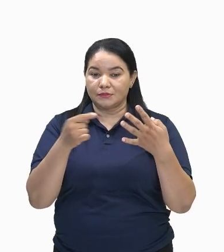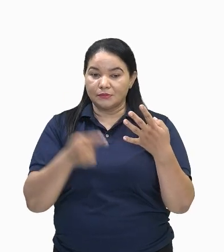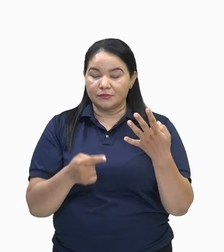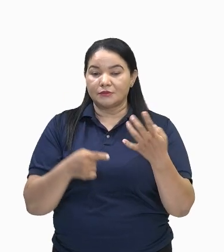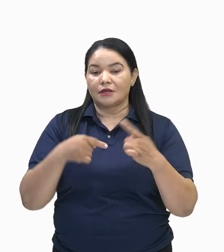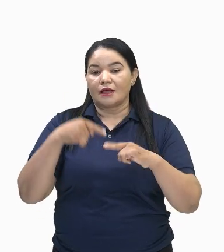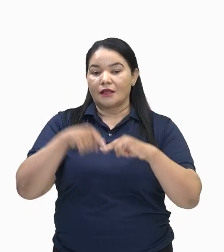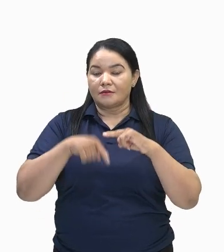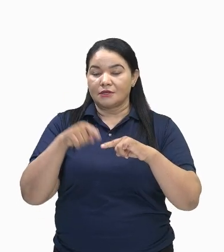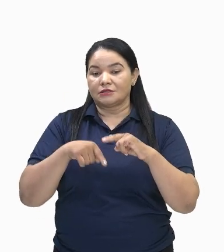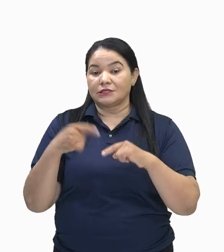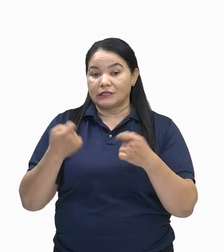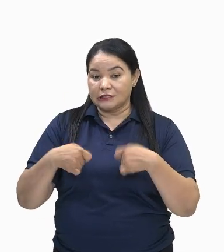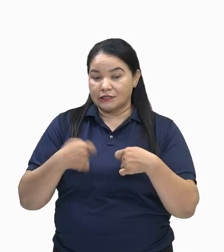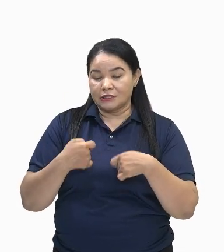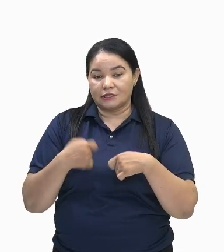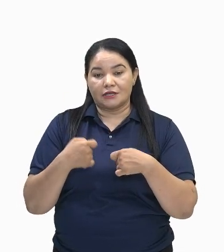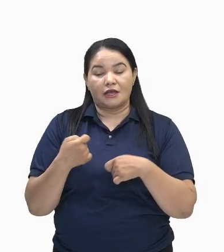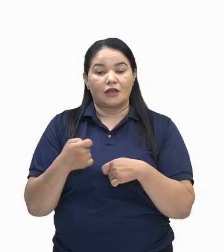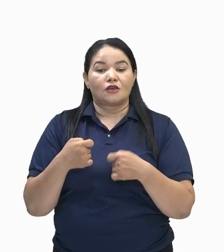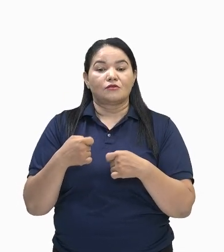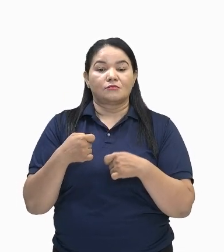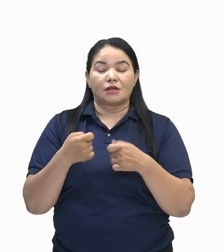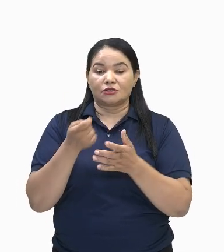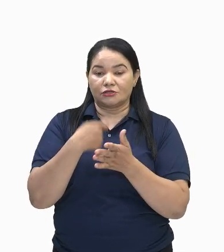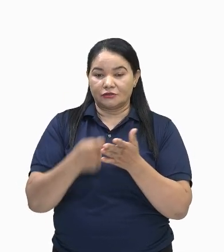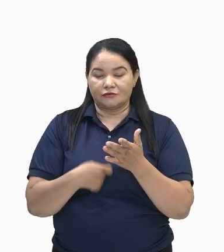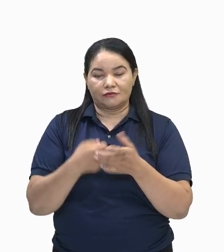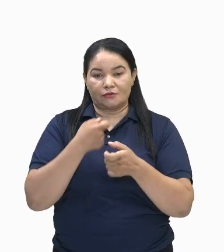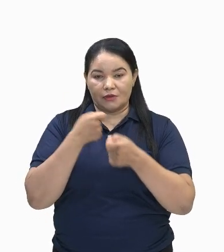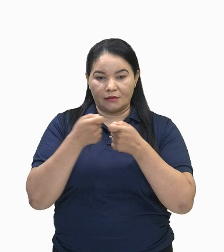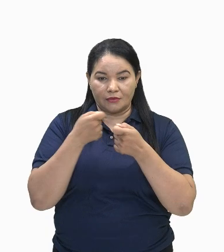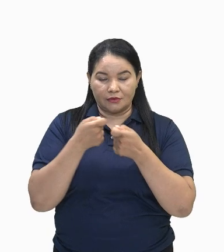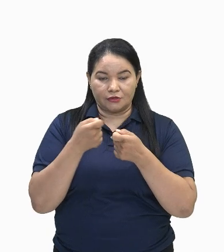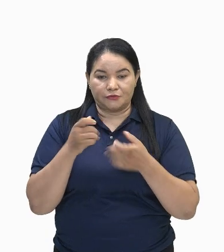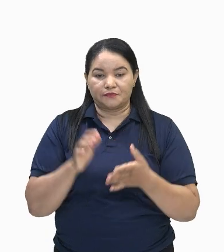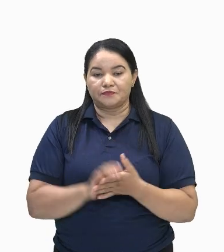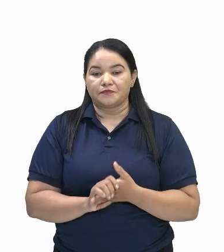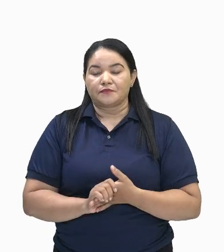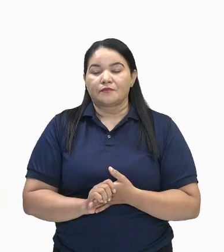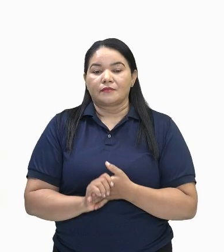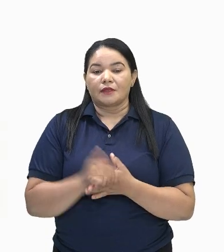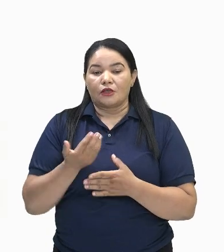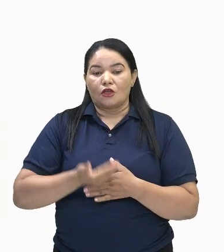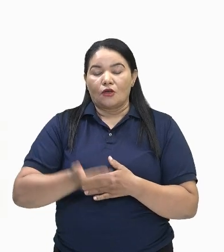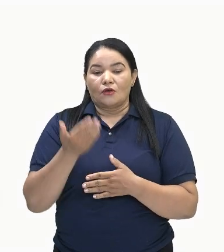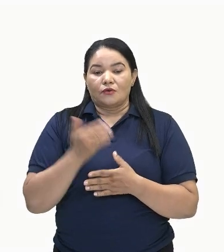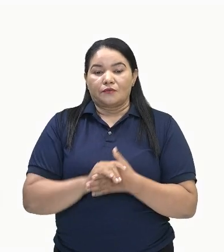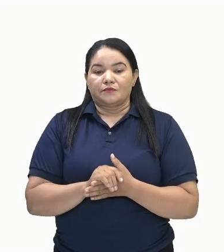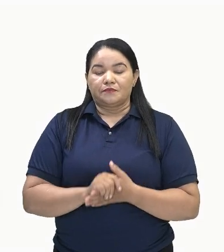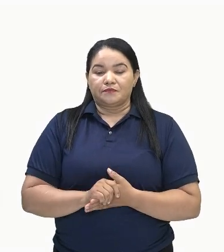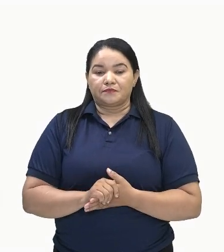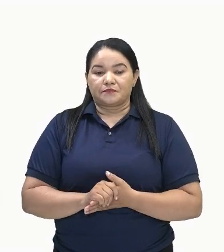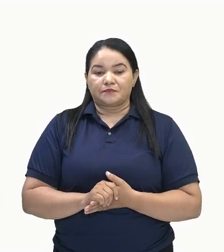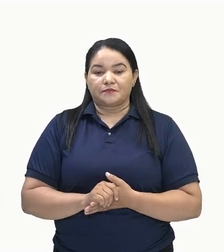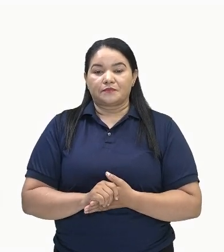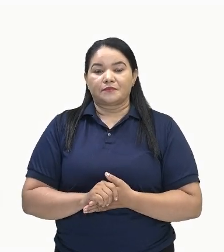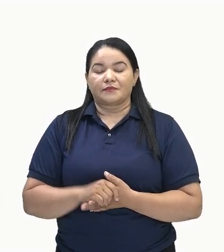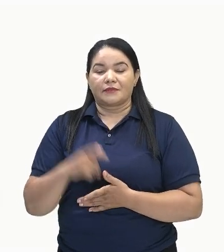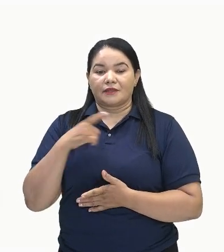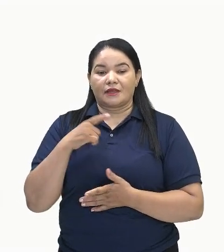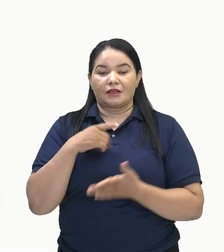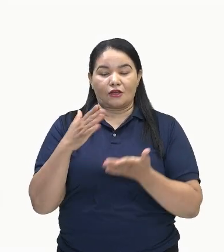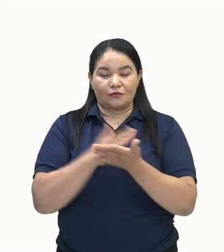elementos necessários para uma reportagem. E continuando, a gente vai abordar